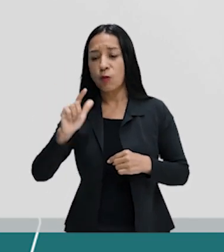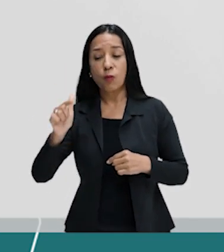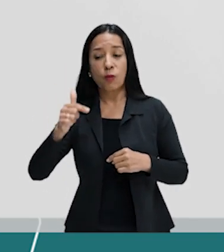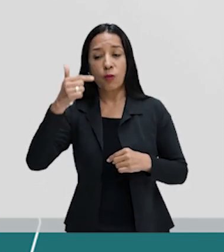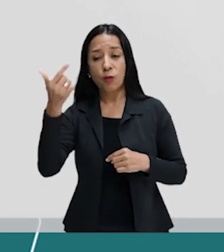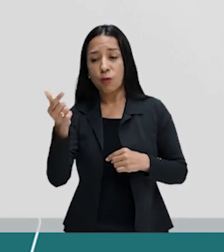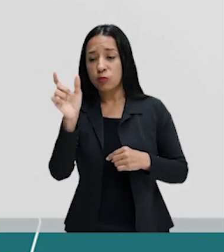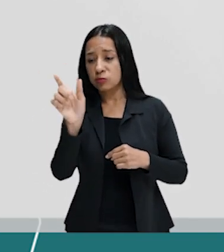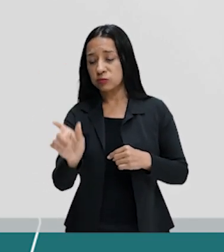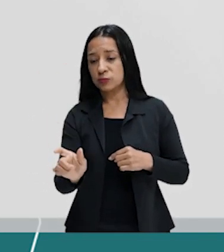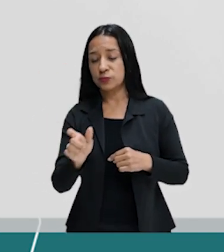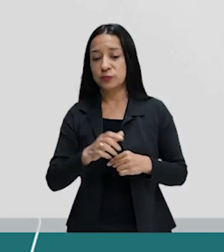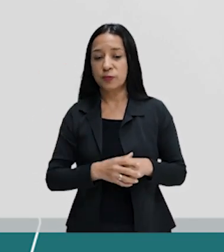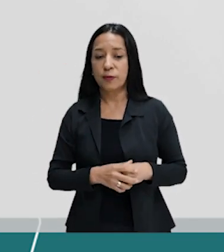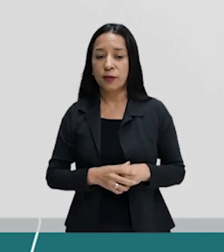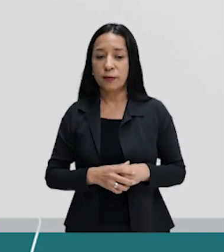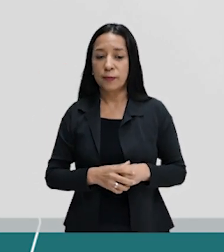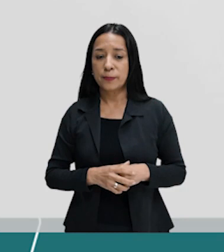outros indivíduos.